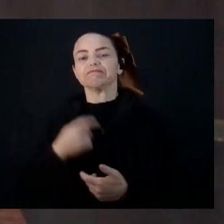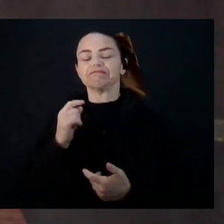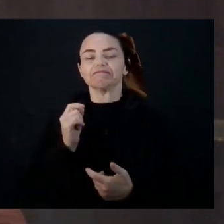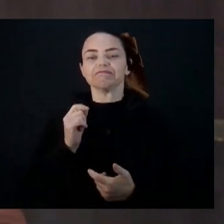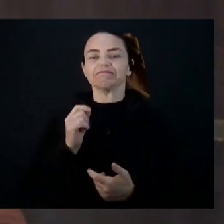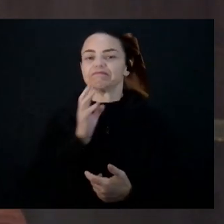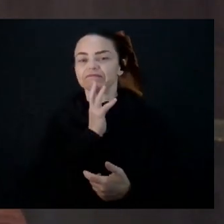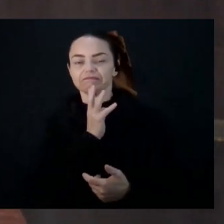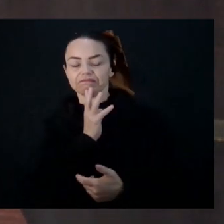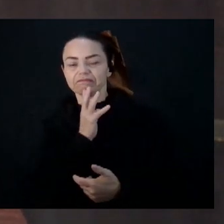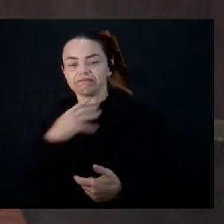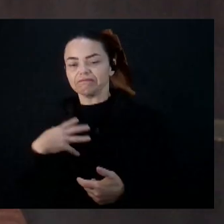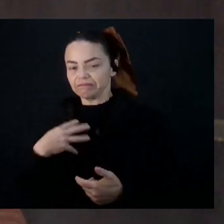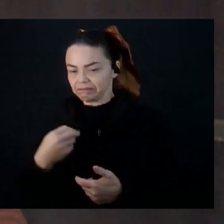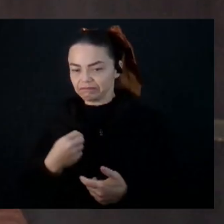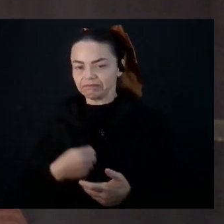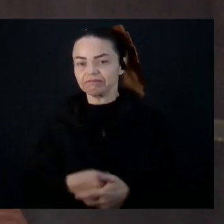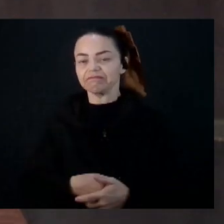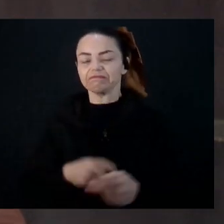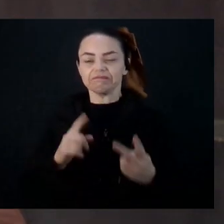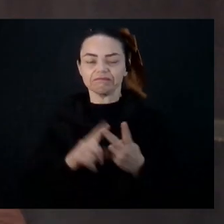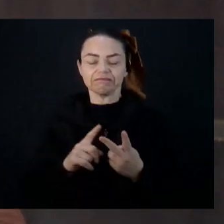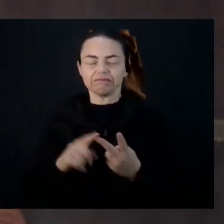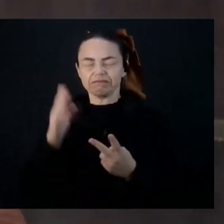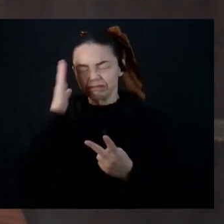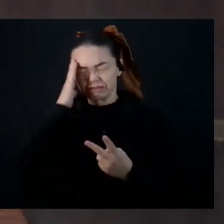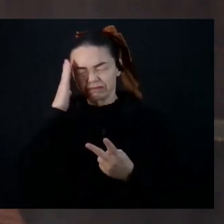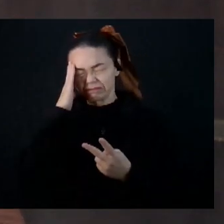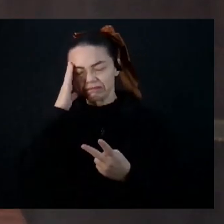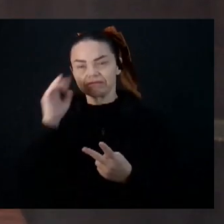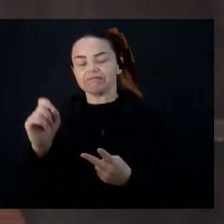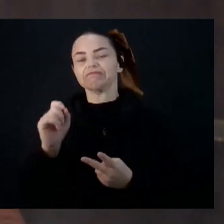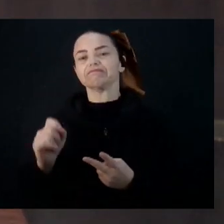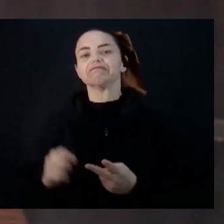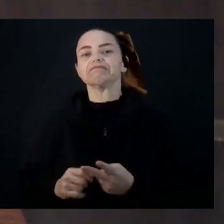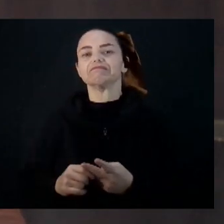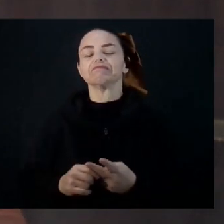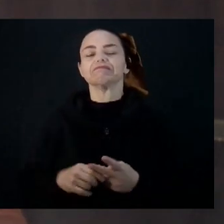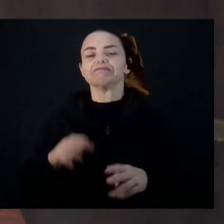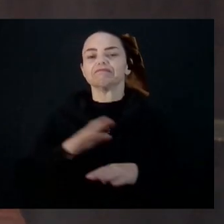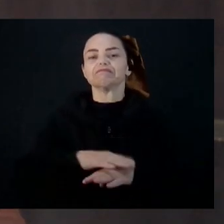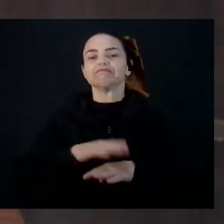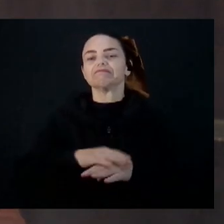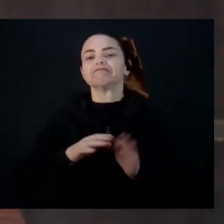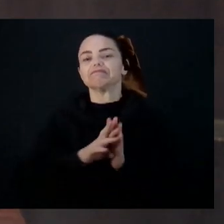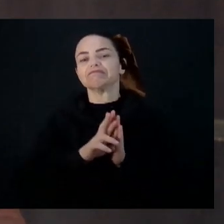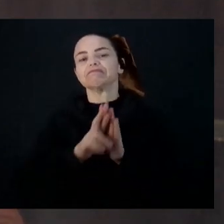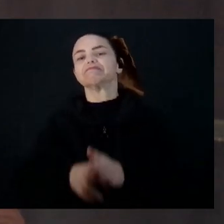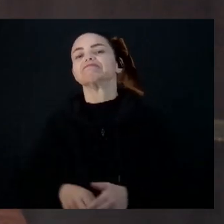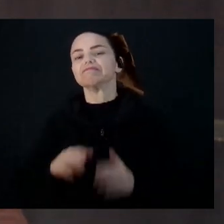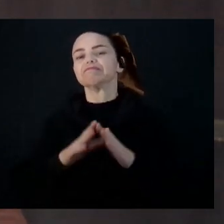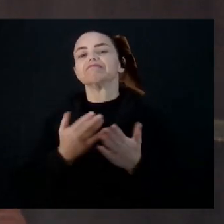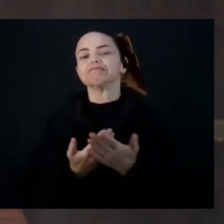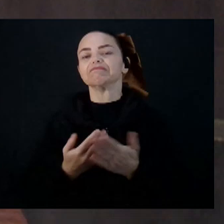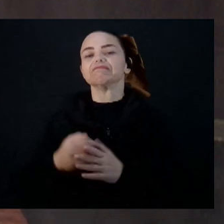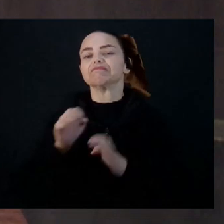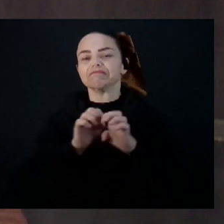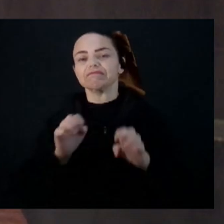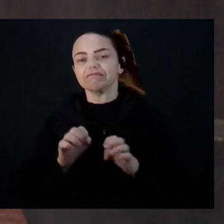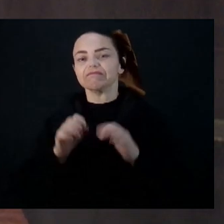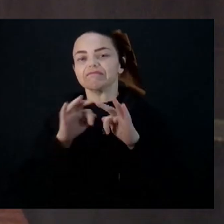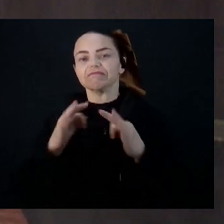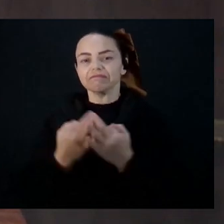filho, segundo, entender o que a escola representa dentro da sua estrutura familiar. É o que vai trazer